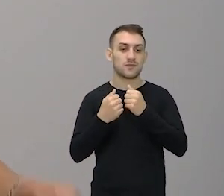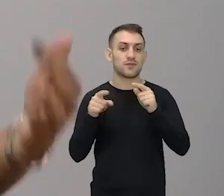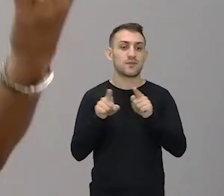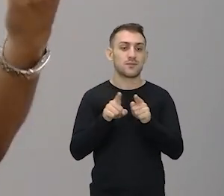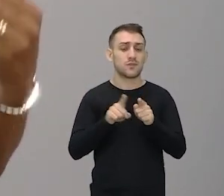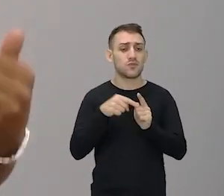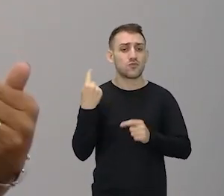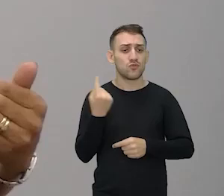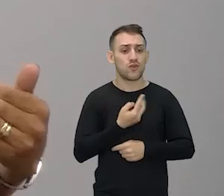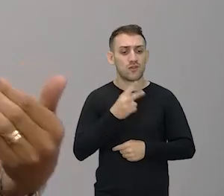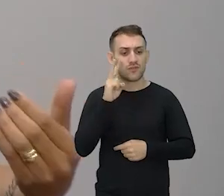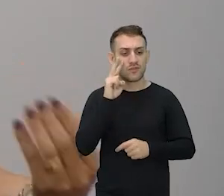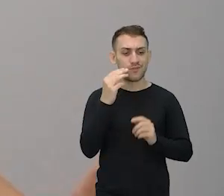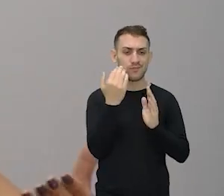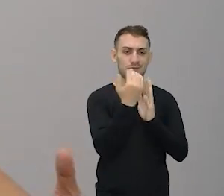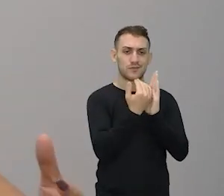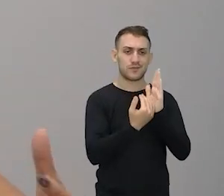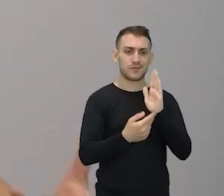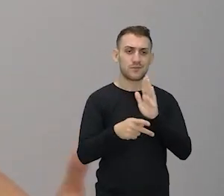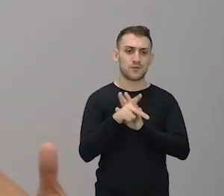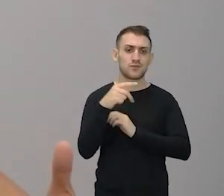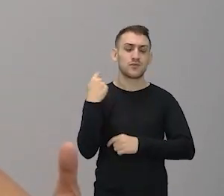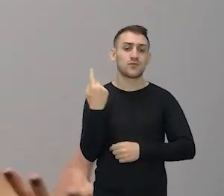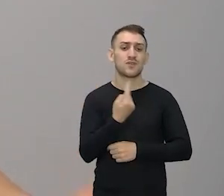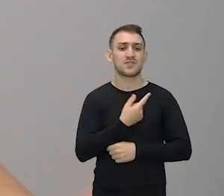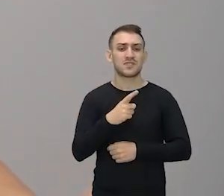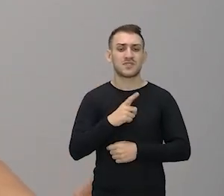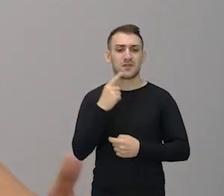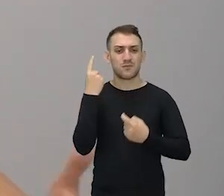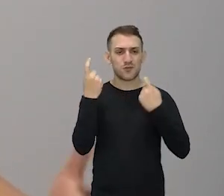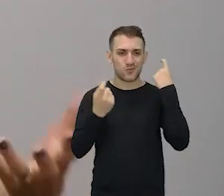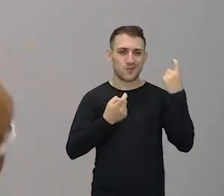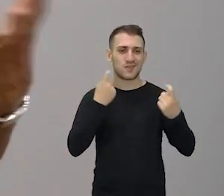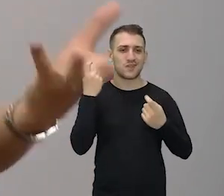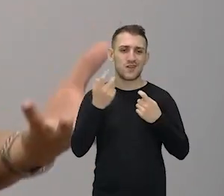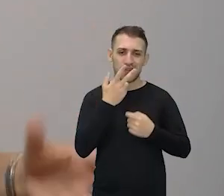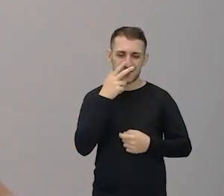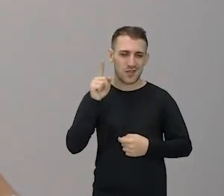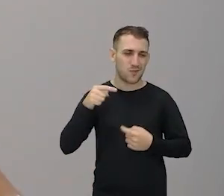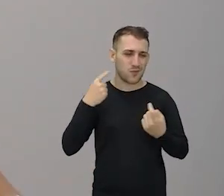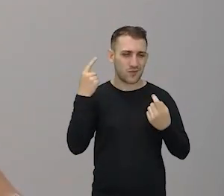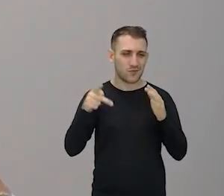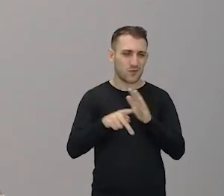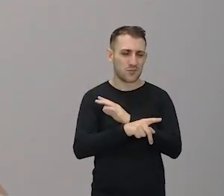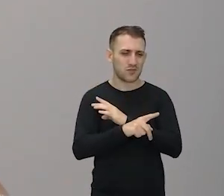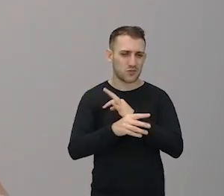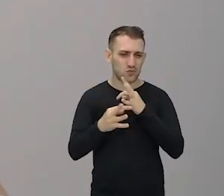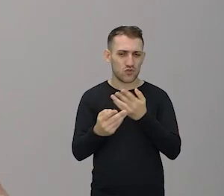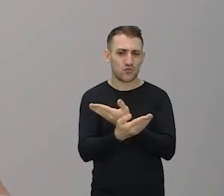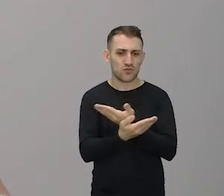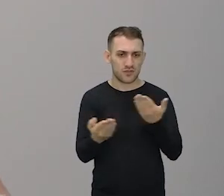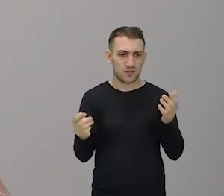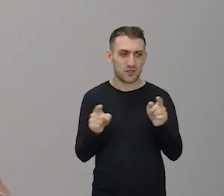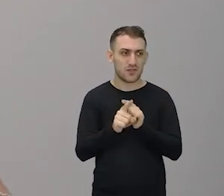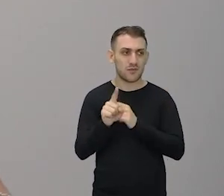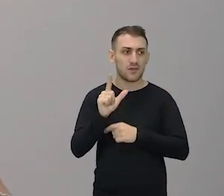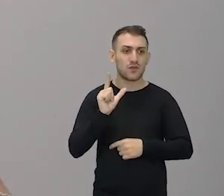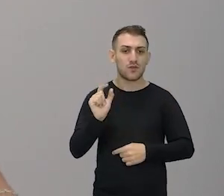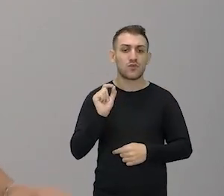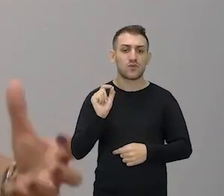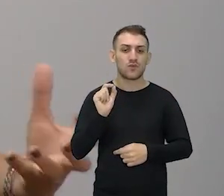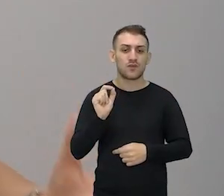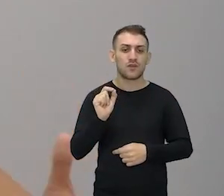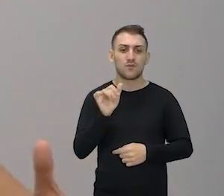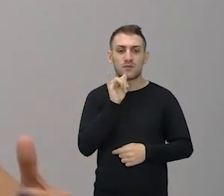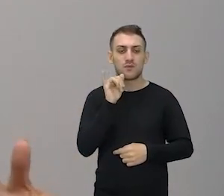nós olhamos os critérios e a gente tinha uma preocupação, nós temos, né, acho que é uma preocupação nossa, de toda a rede, com